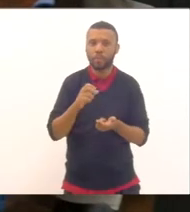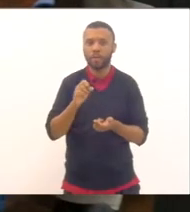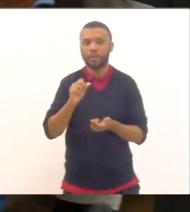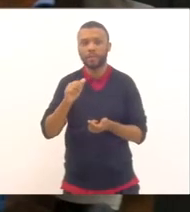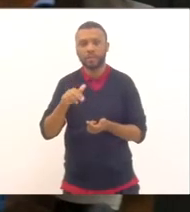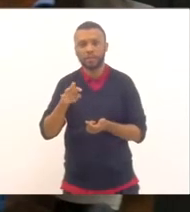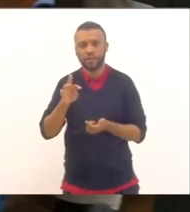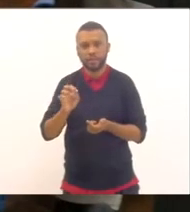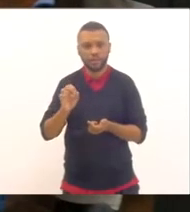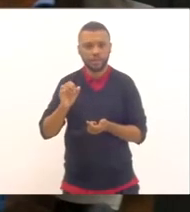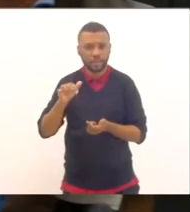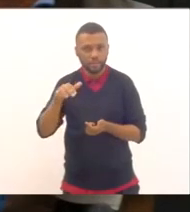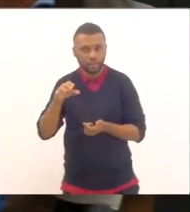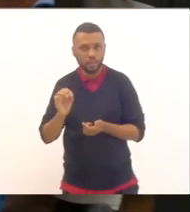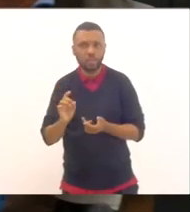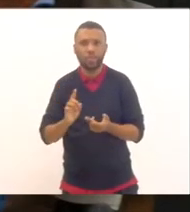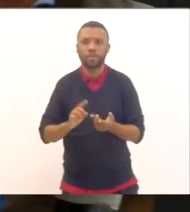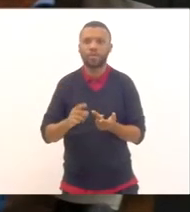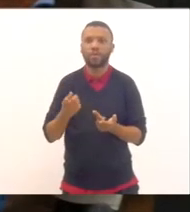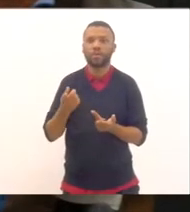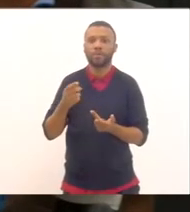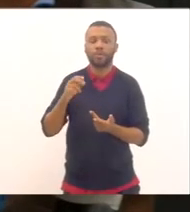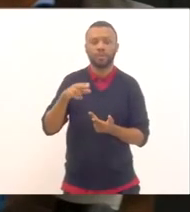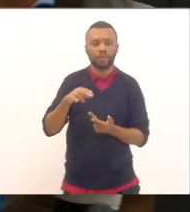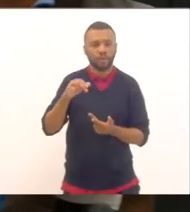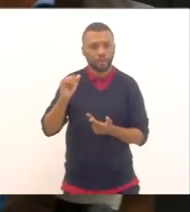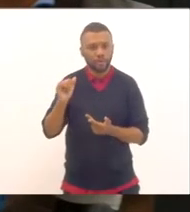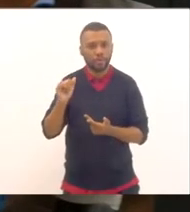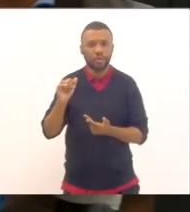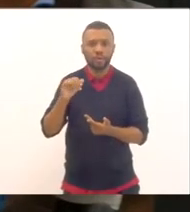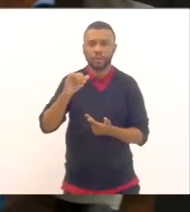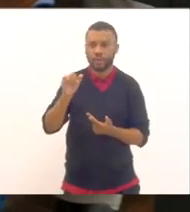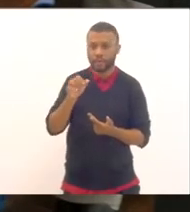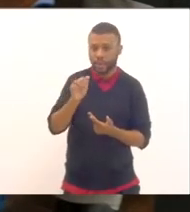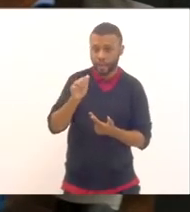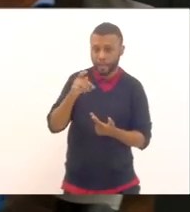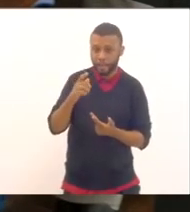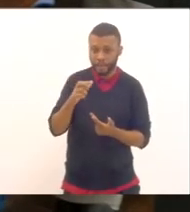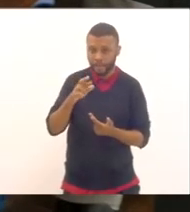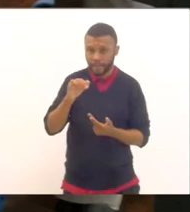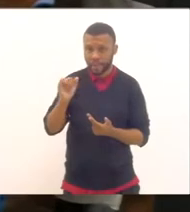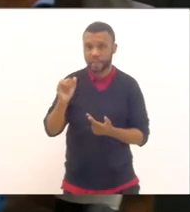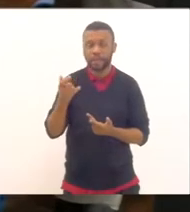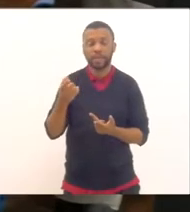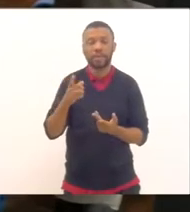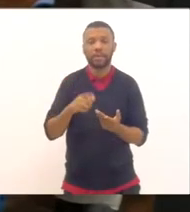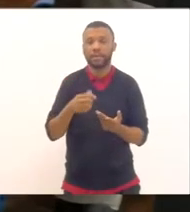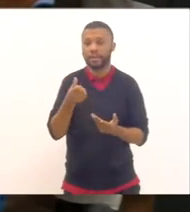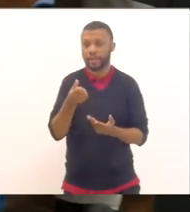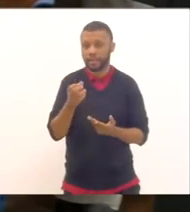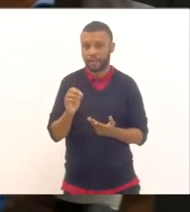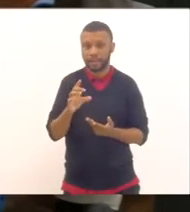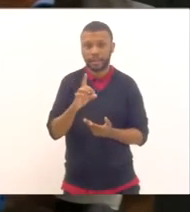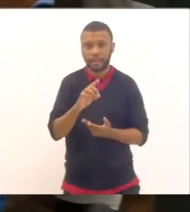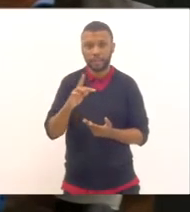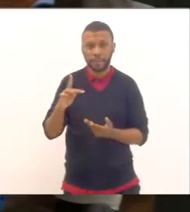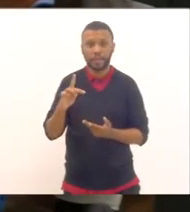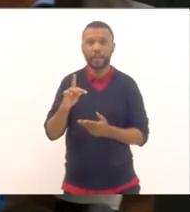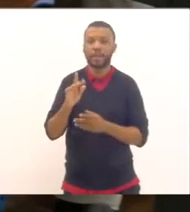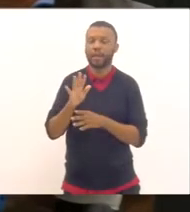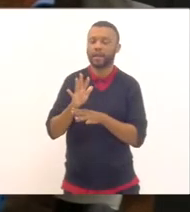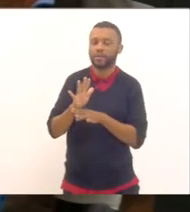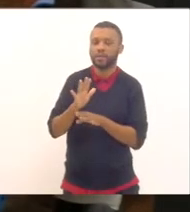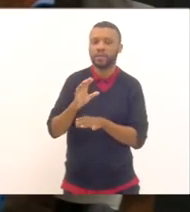52 DP Nova Iguaçu Japeri Comendador Soares Amaro Japeri e 60tp Campos Elíseos Duque de